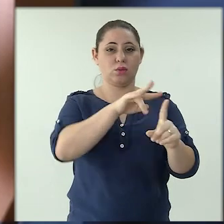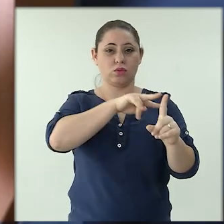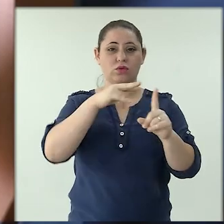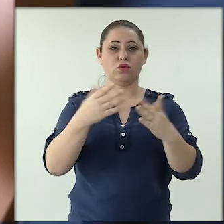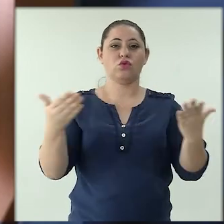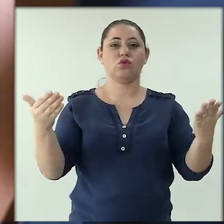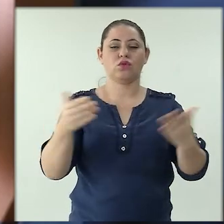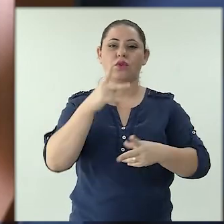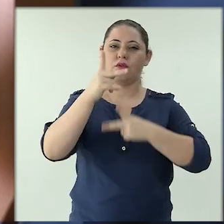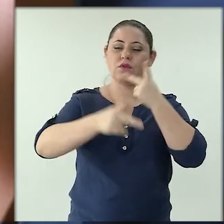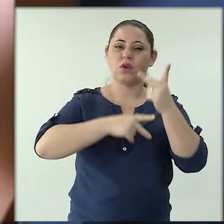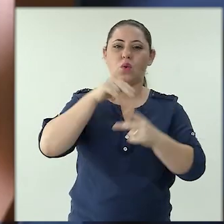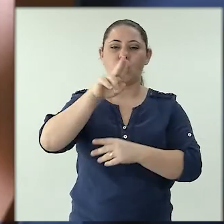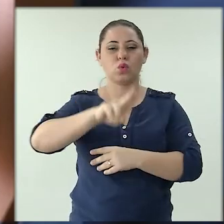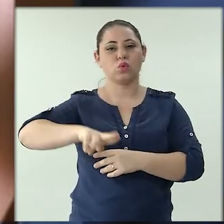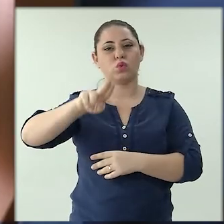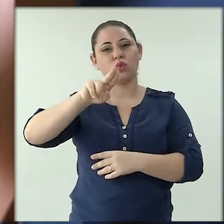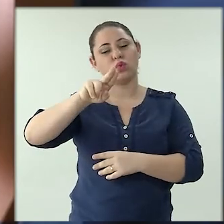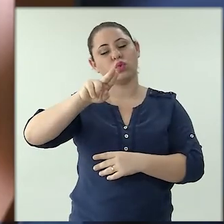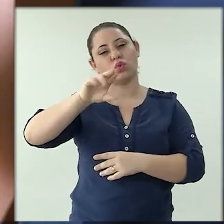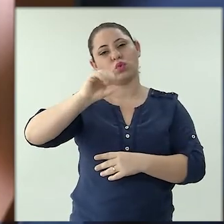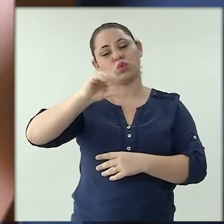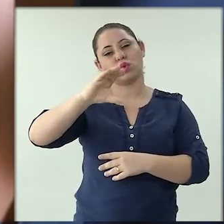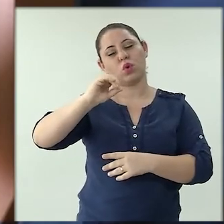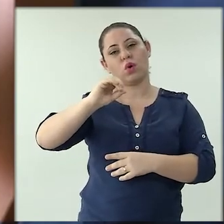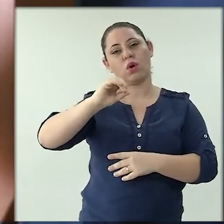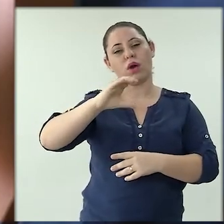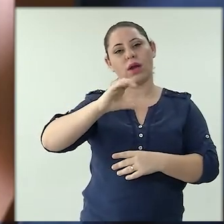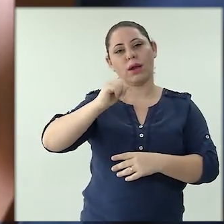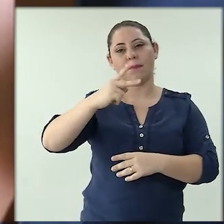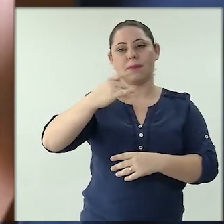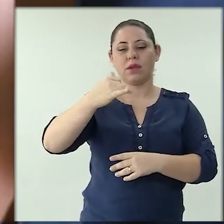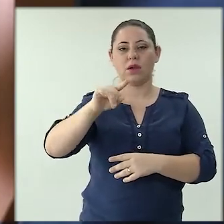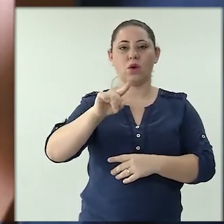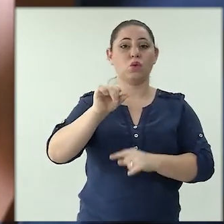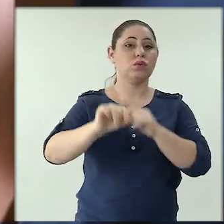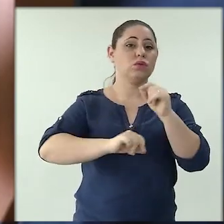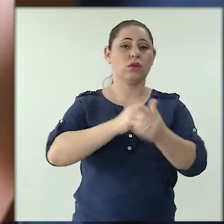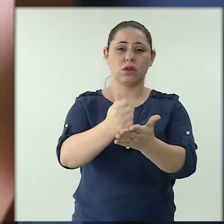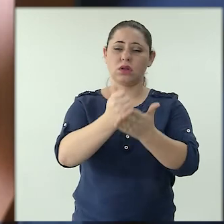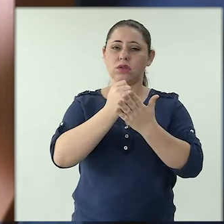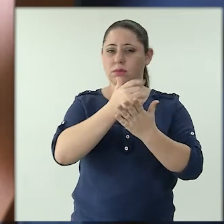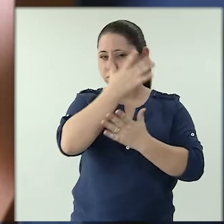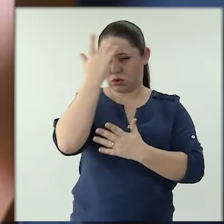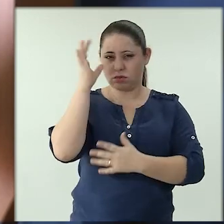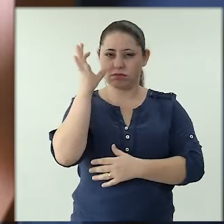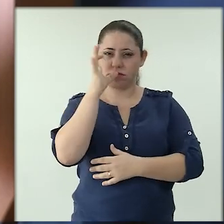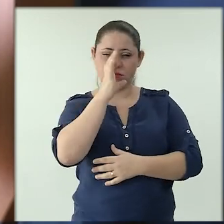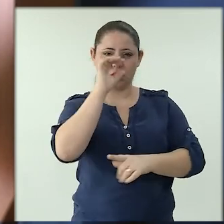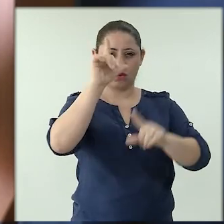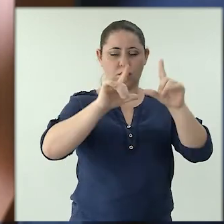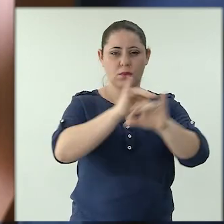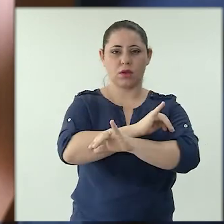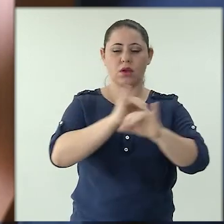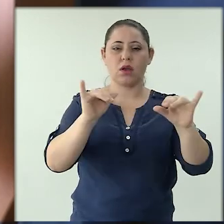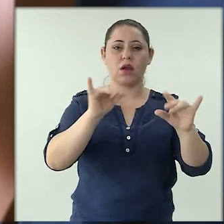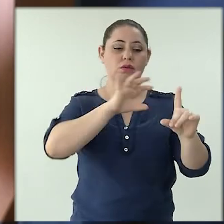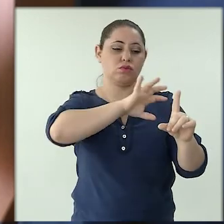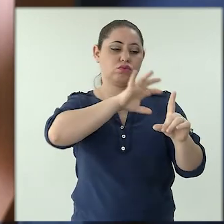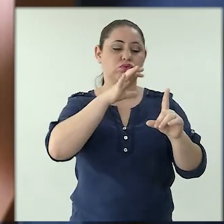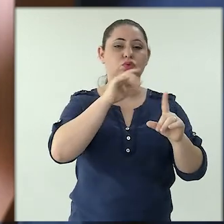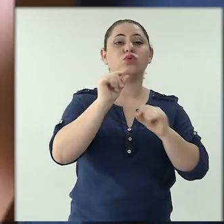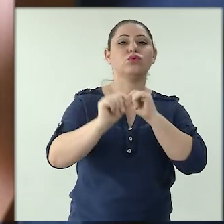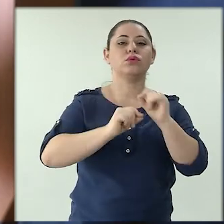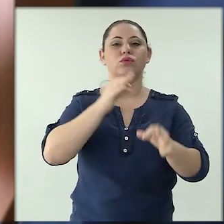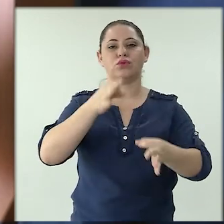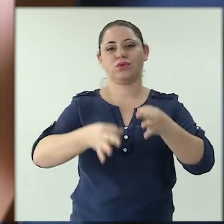vista de hoje, que a gente falou sobre o uso capião extrajudicial. A gente sempre tenta trazer para você que acompanha o nosso programa as principais